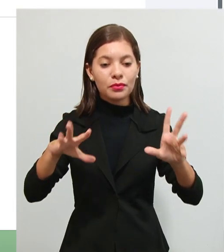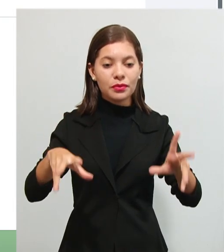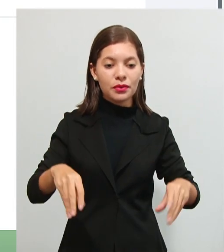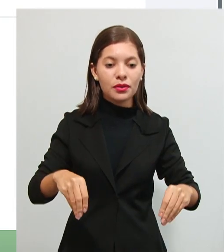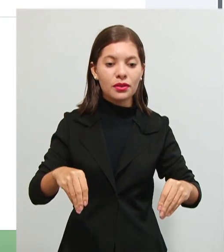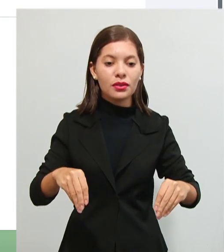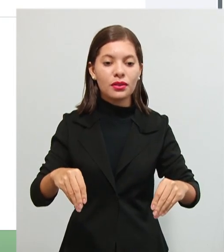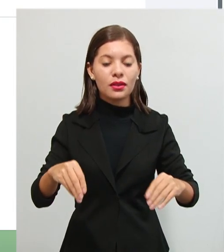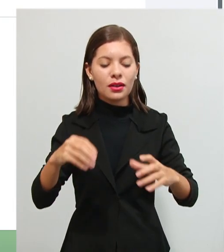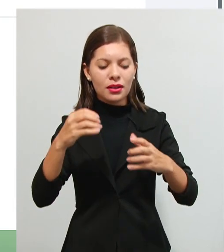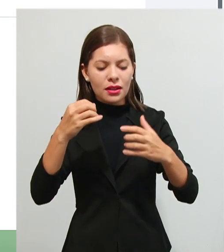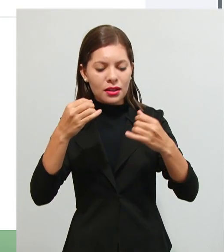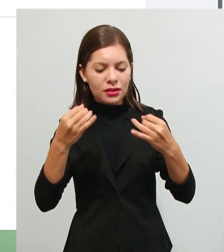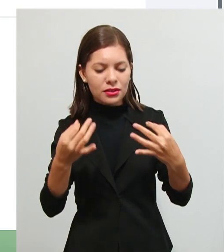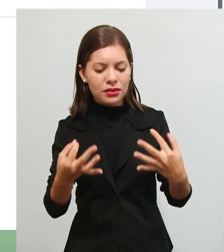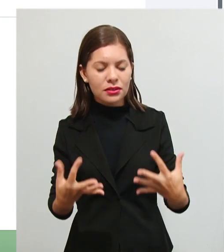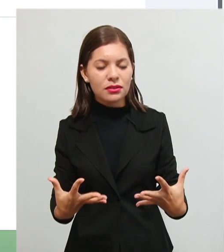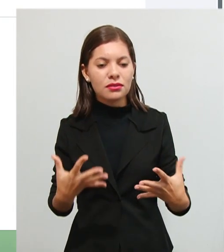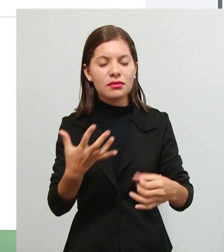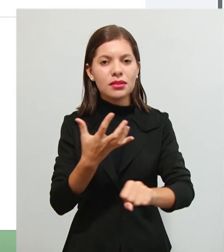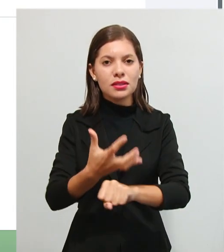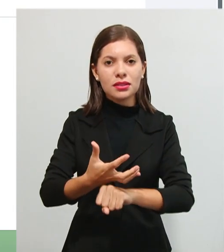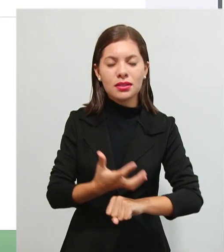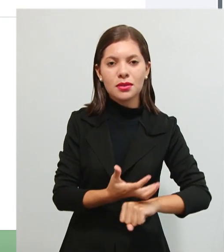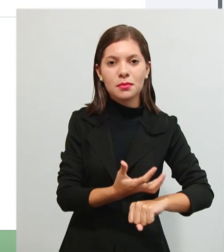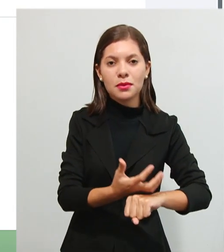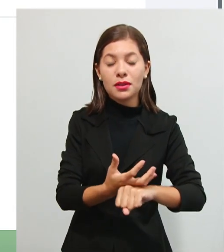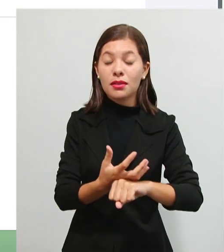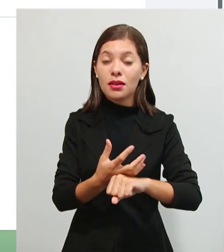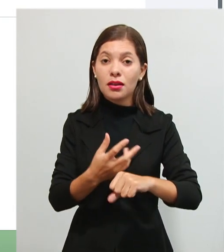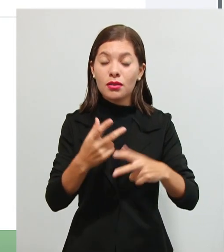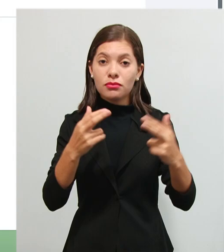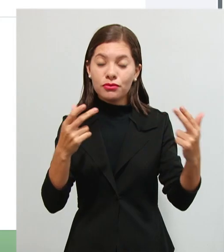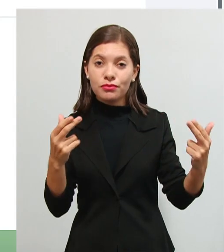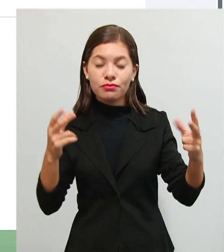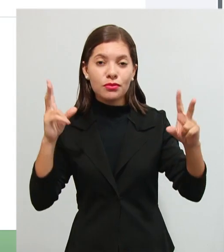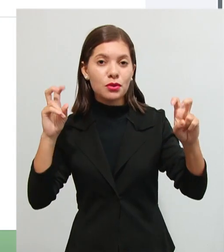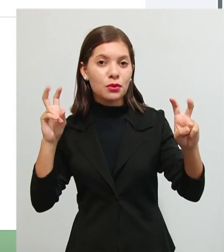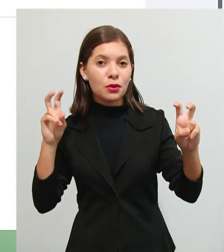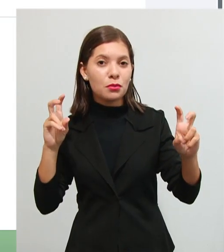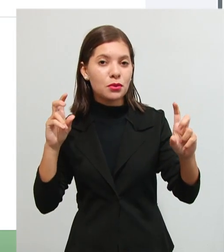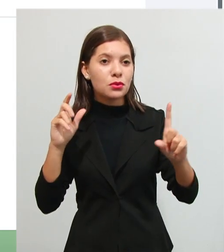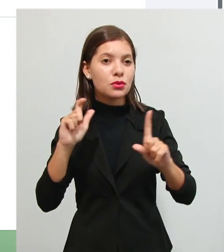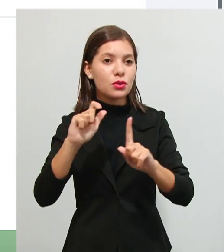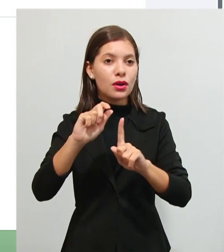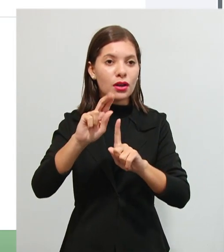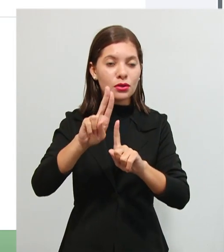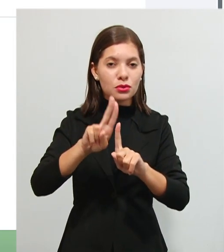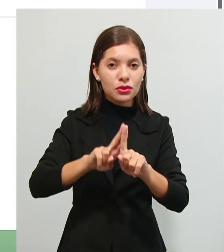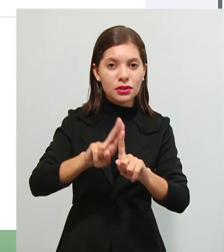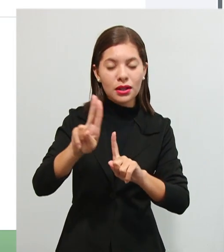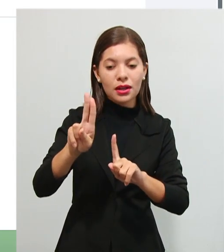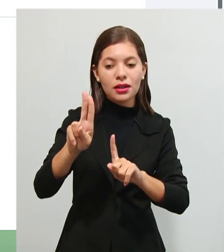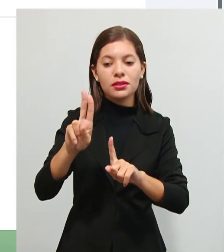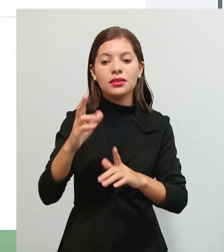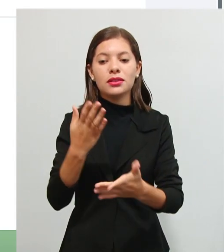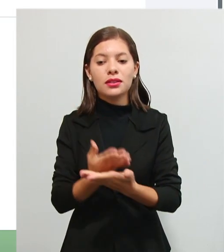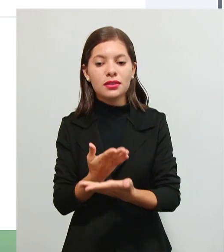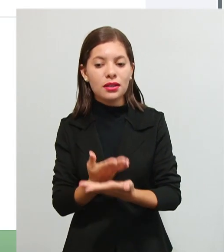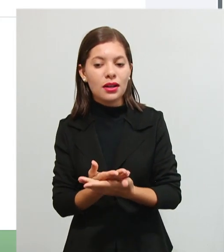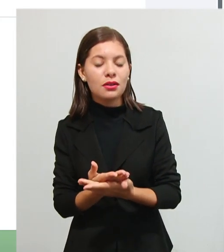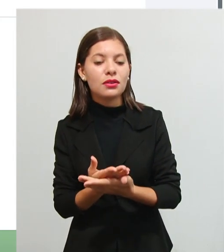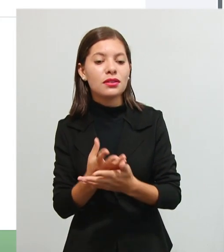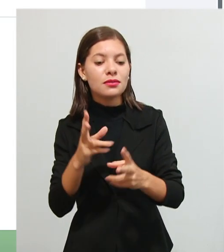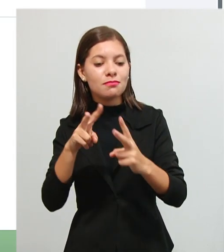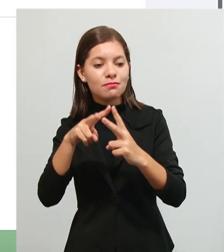é descrito a disciplina em si, e demais tópicos que seriam as unidades, ou as aulas presenciais, ou